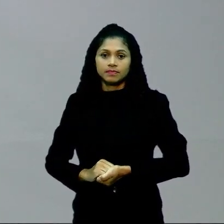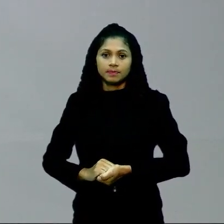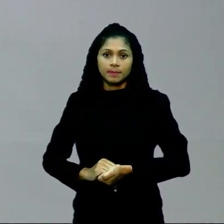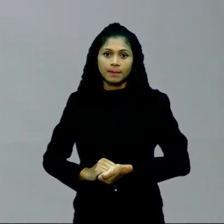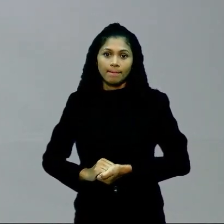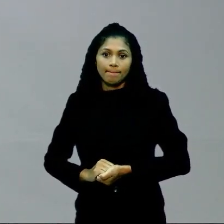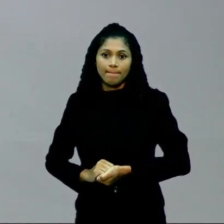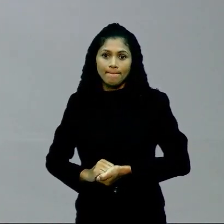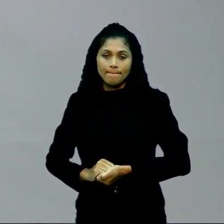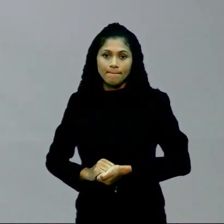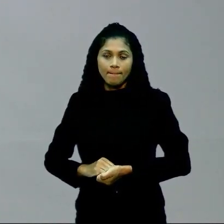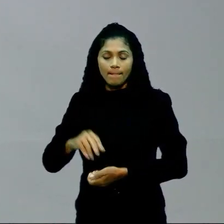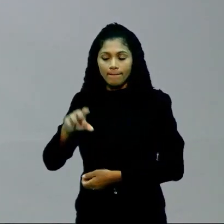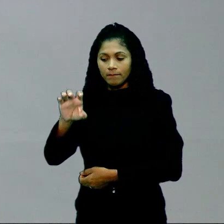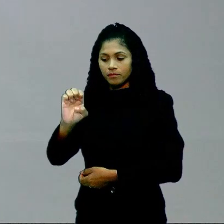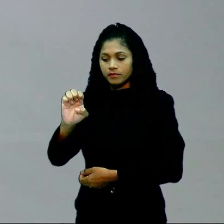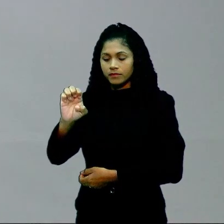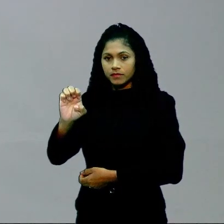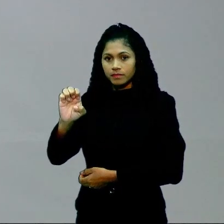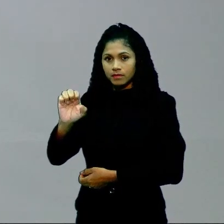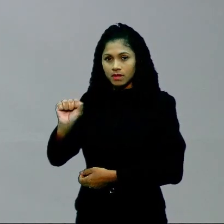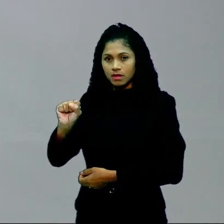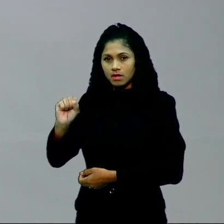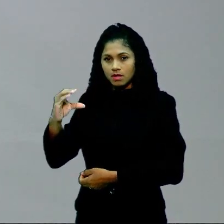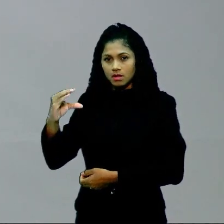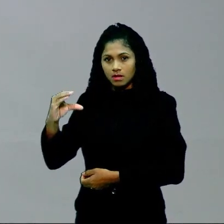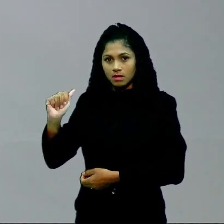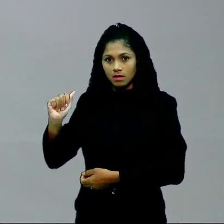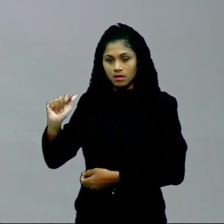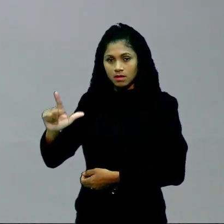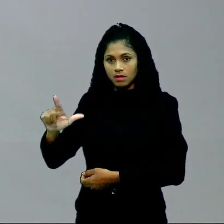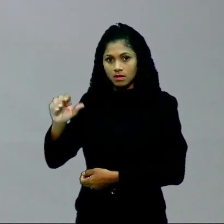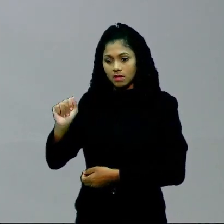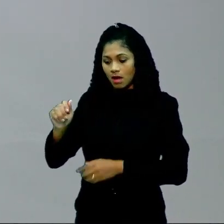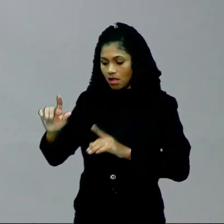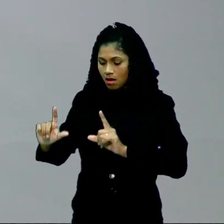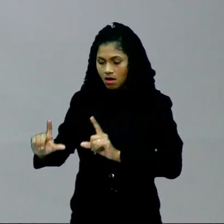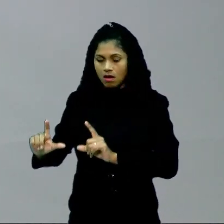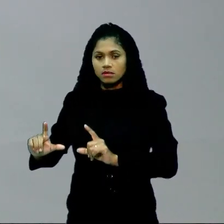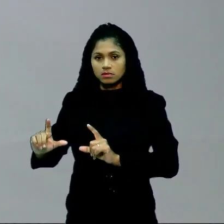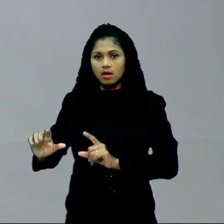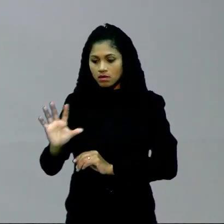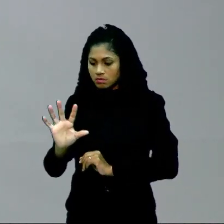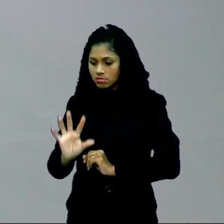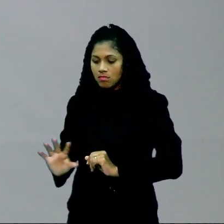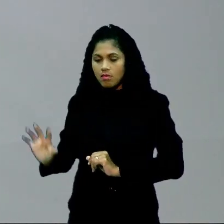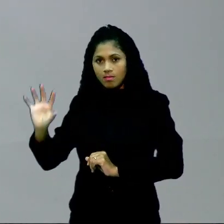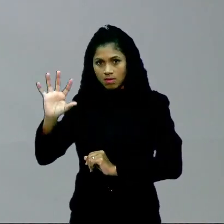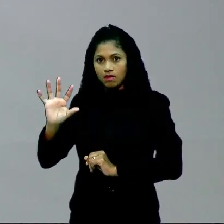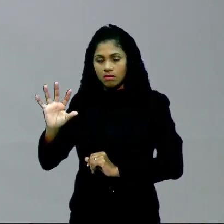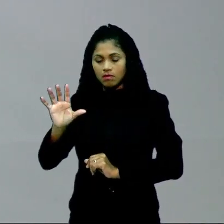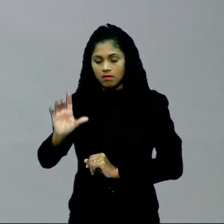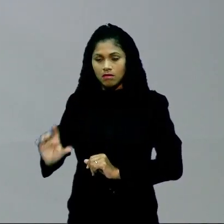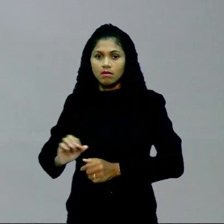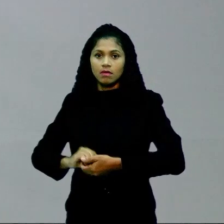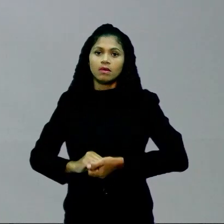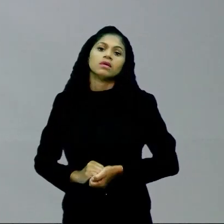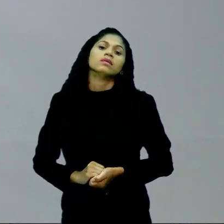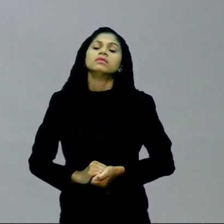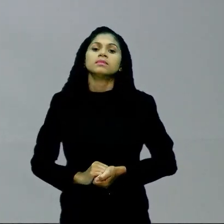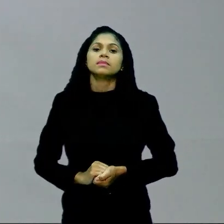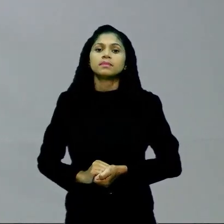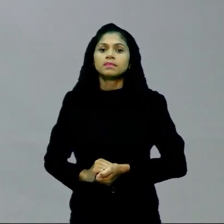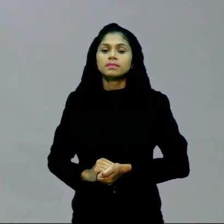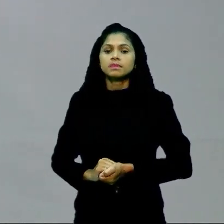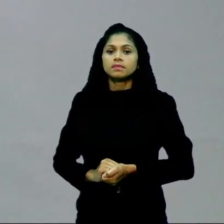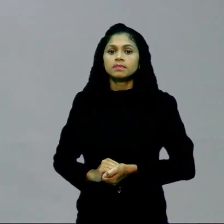trabalhar. Não importa o tamanho do centímetro, mas sim observar a escala. É nela